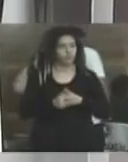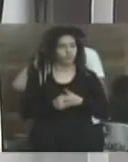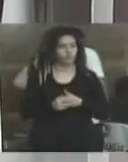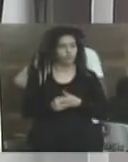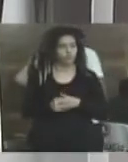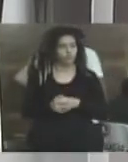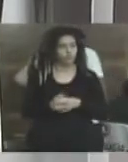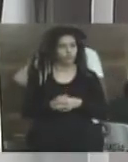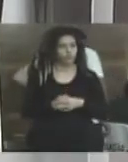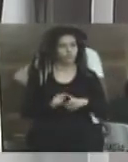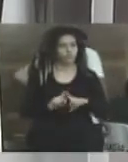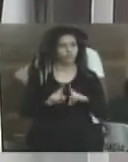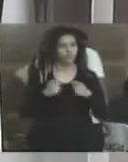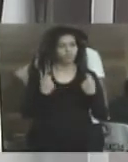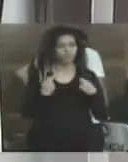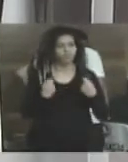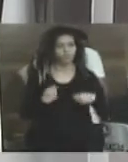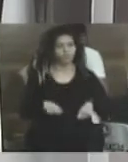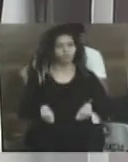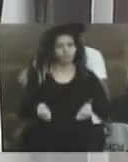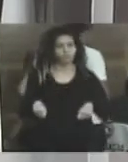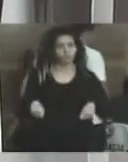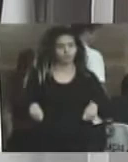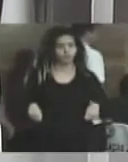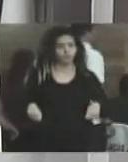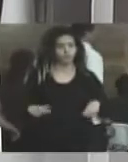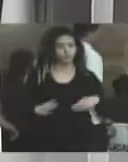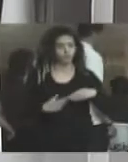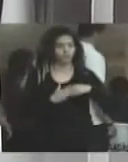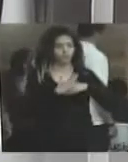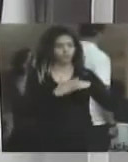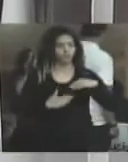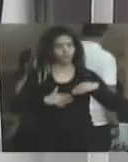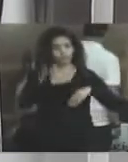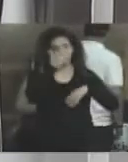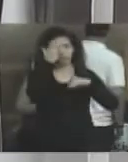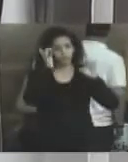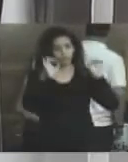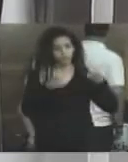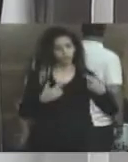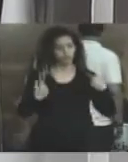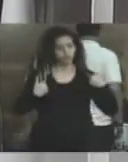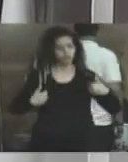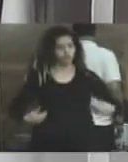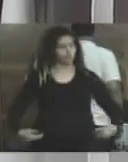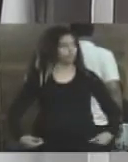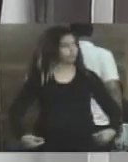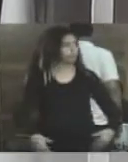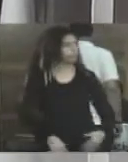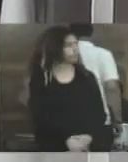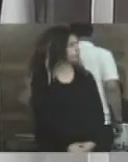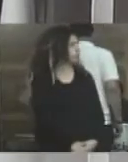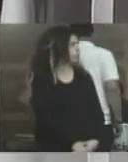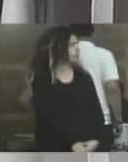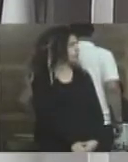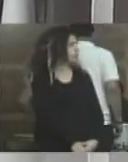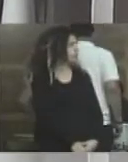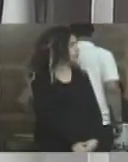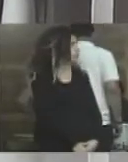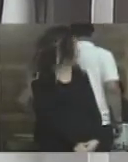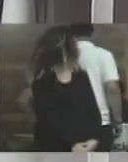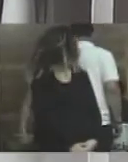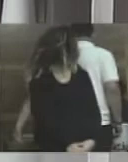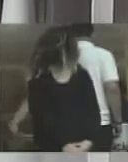precariamente, mas necessita-se de uma rampa. Lá tem deficiente físico e lá só tem 2 degraus, então não